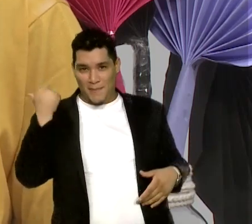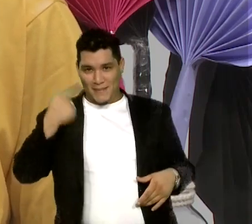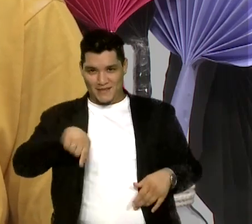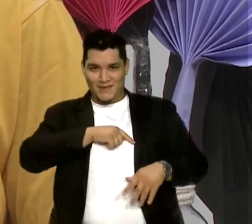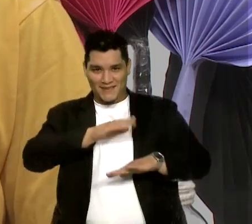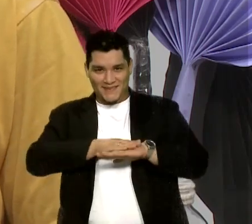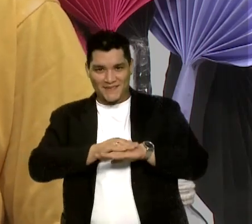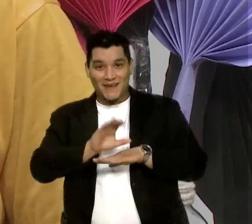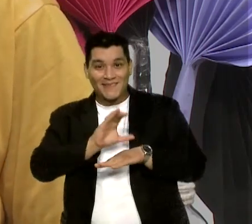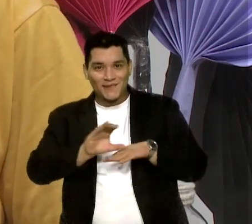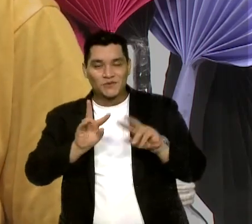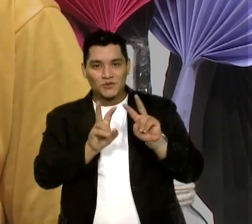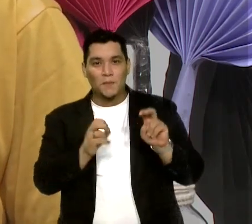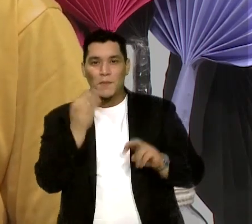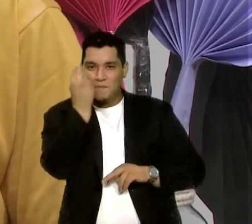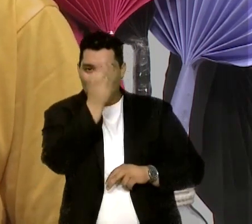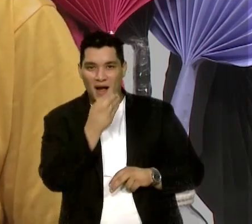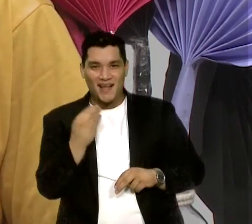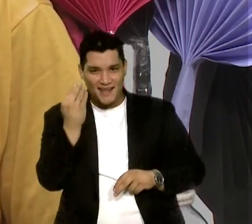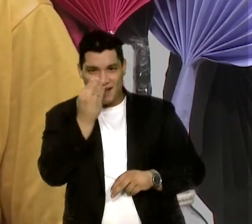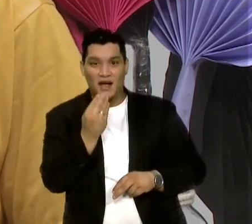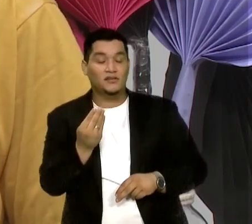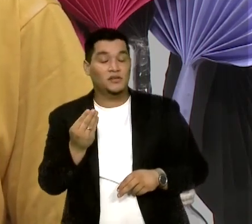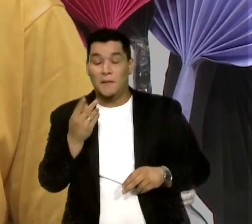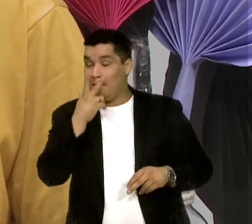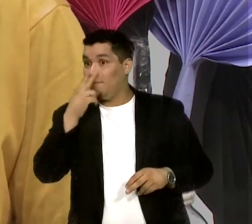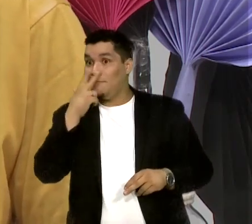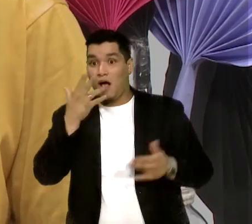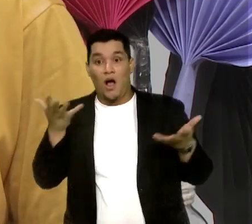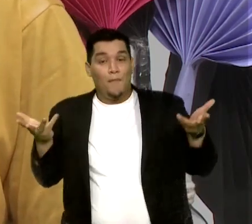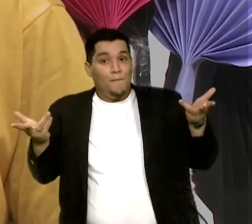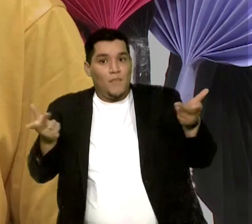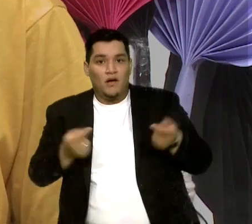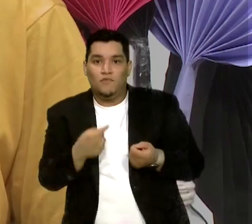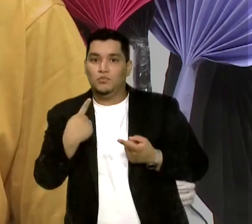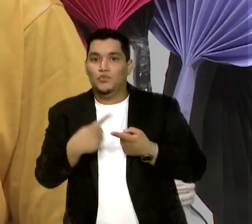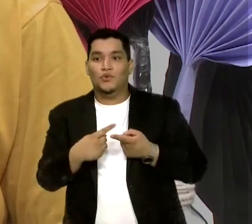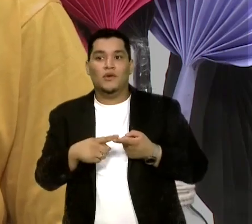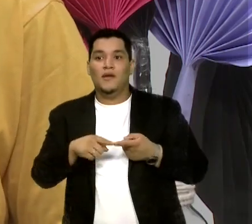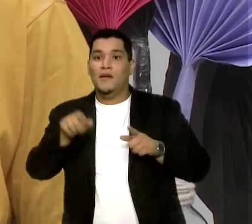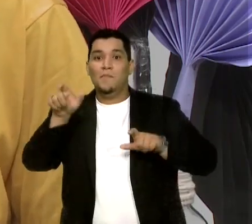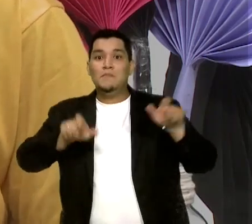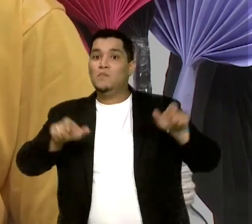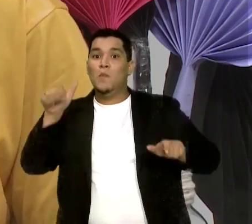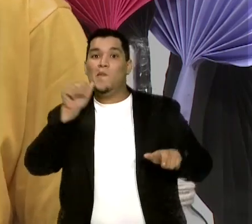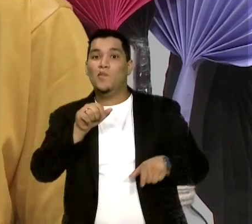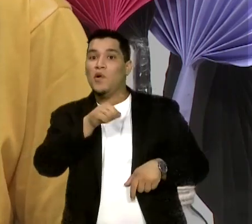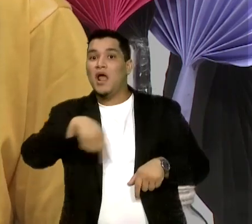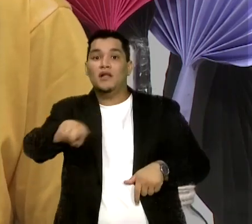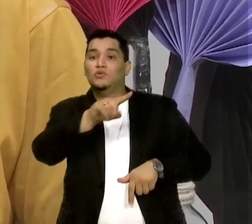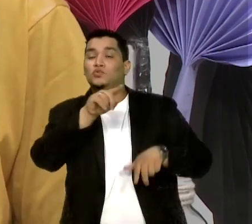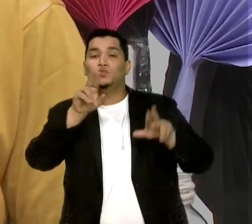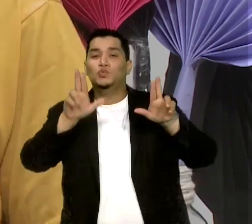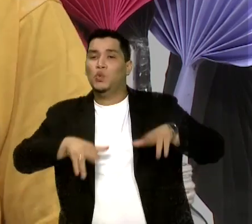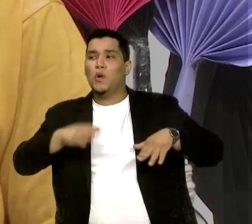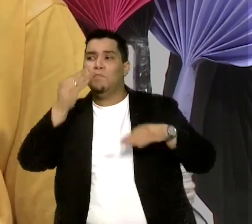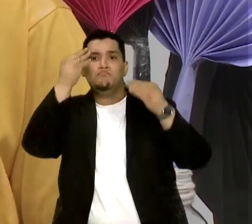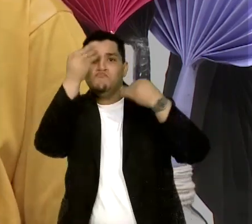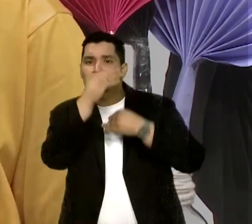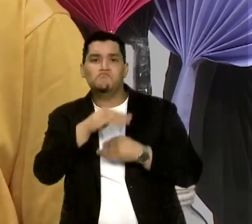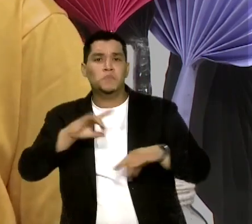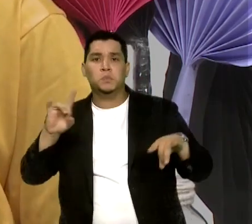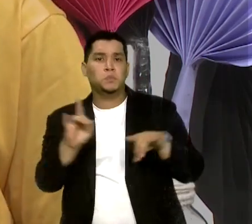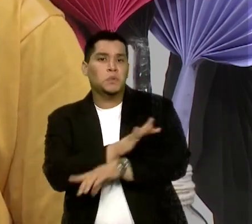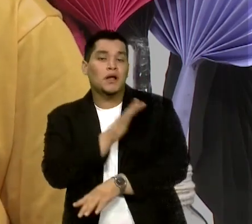tinham passado simplesmente um batom e se ver bela, arrumada, aumenta essa autoestima, traz